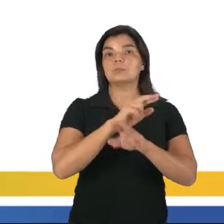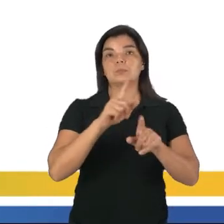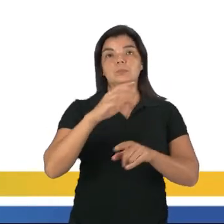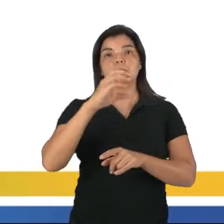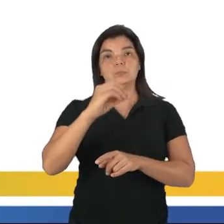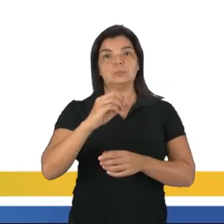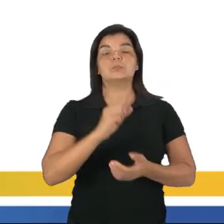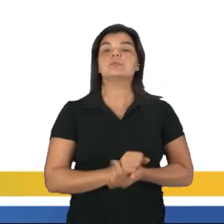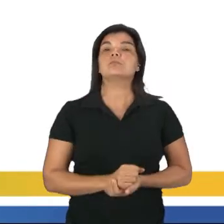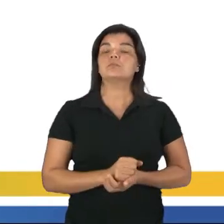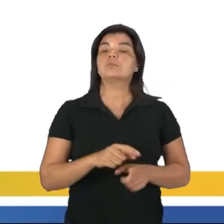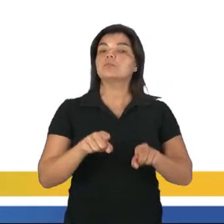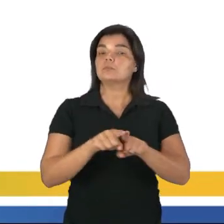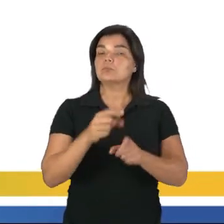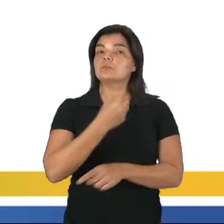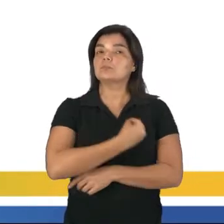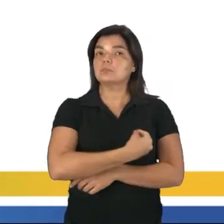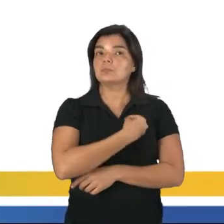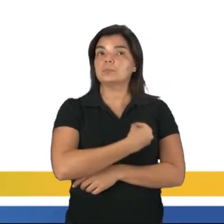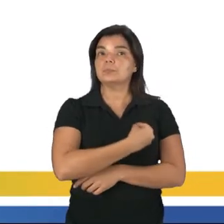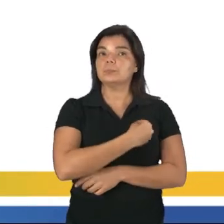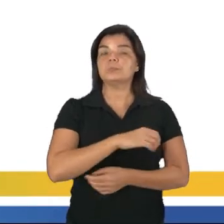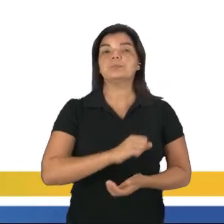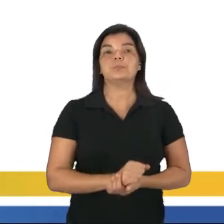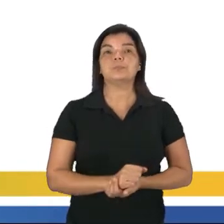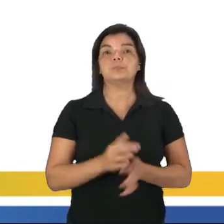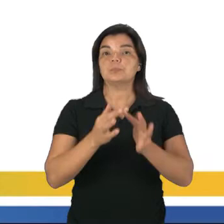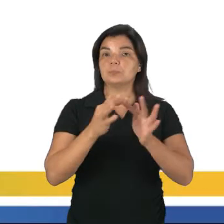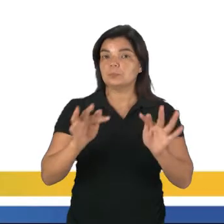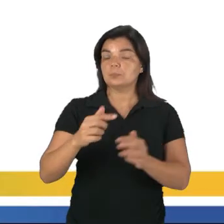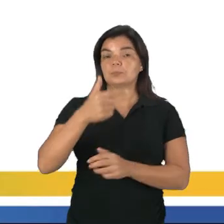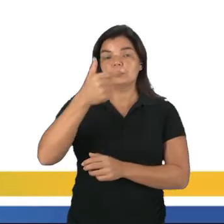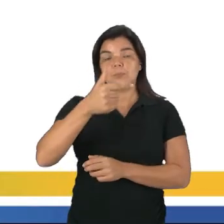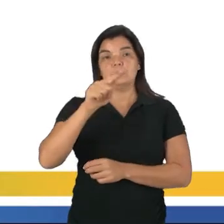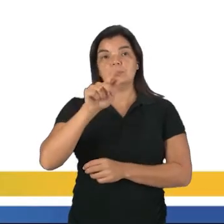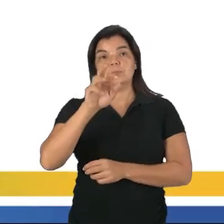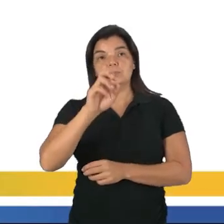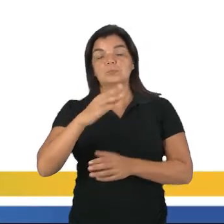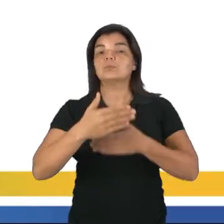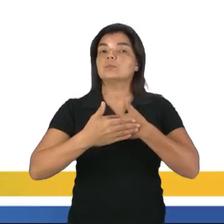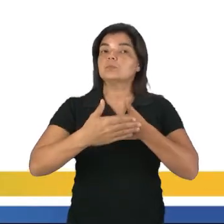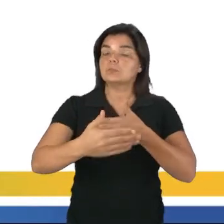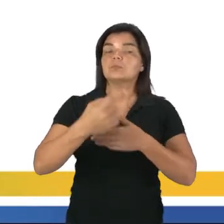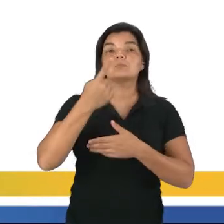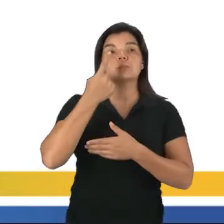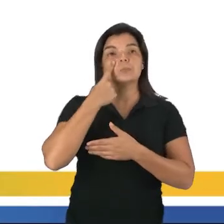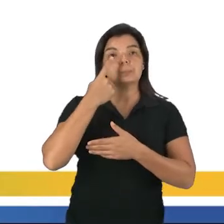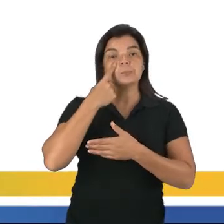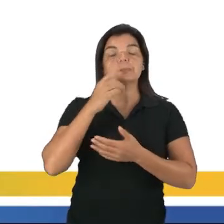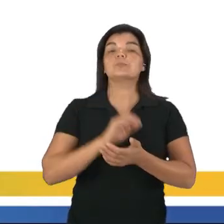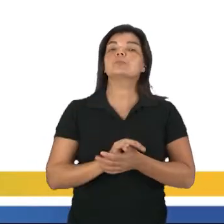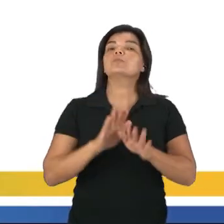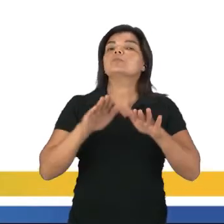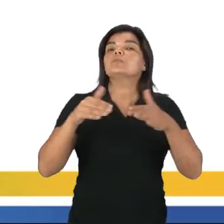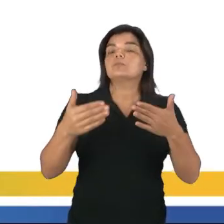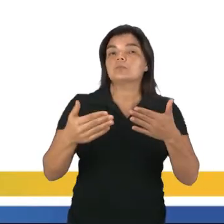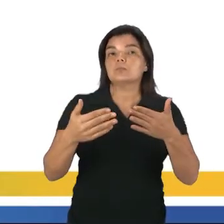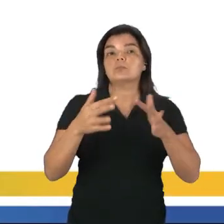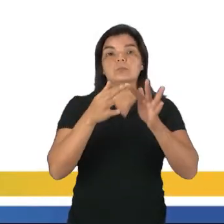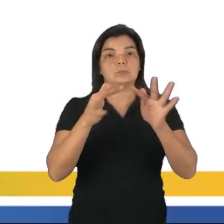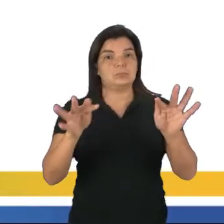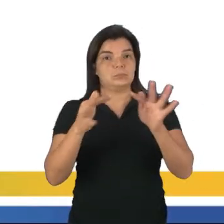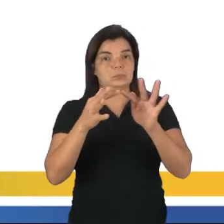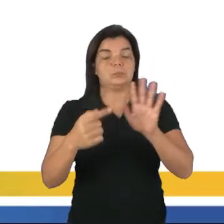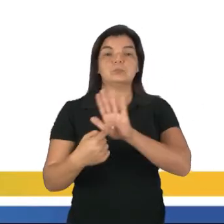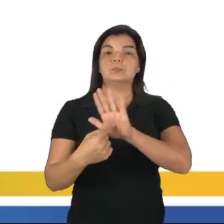Essas são as condições de existência da função do segundo grau. E a partir disso, a gente vai identificar aqui abaixo qual das funções,